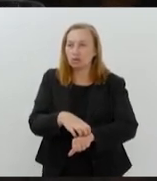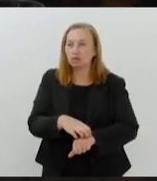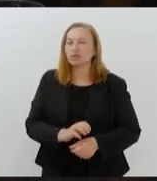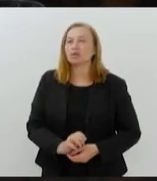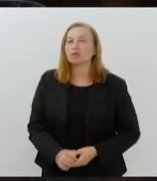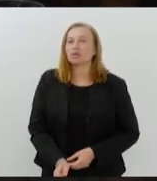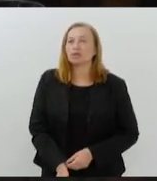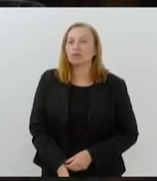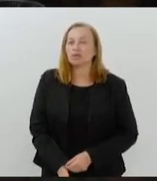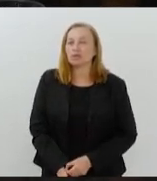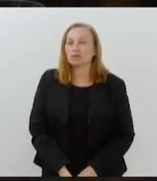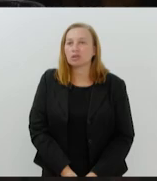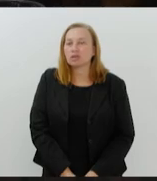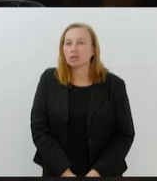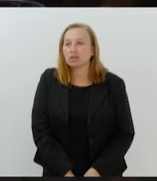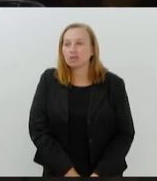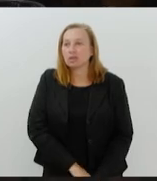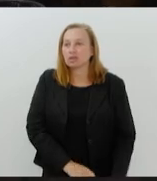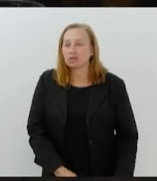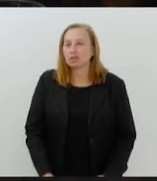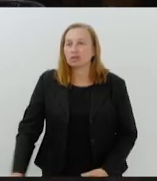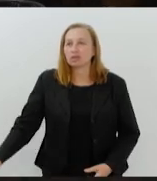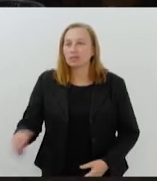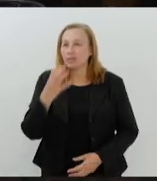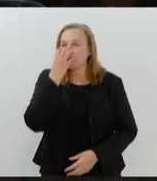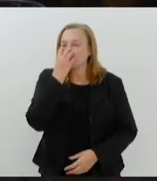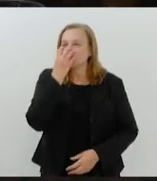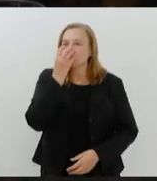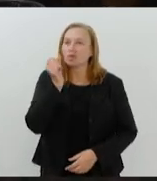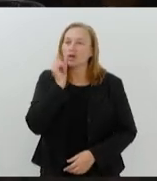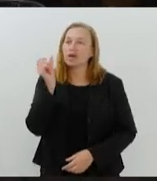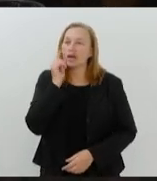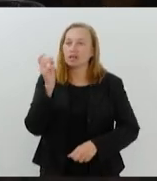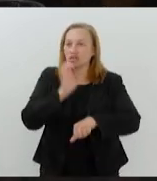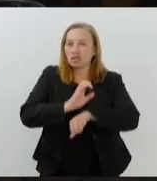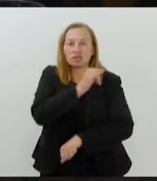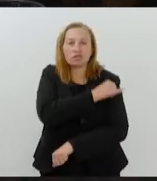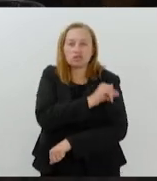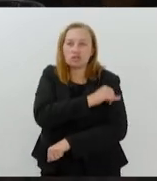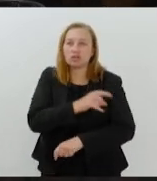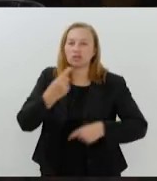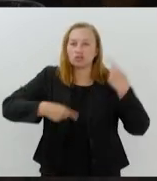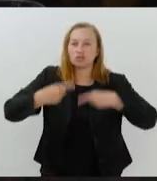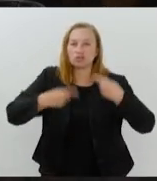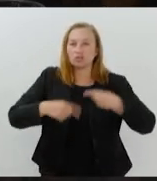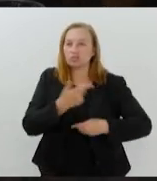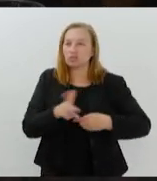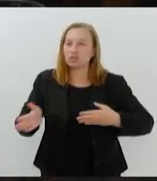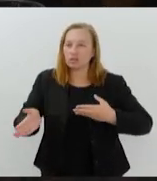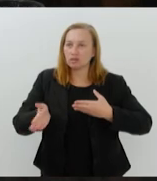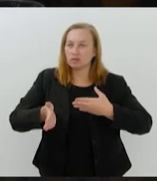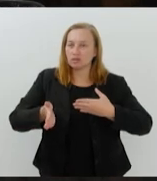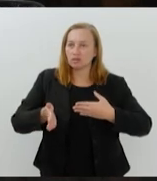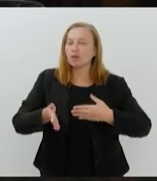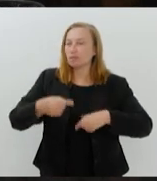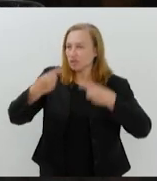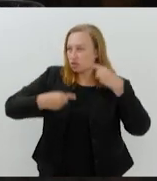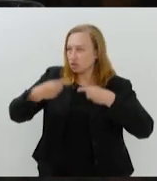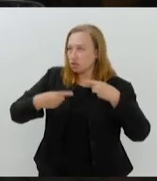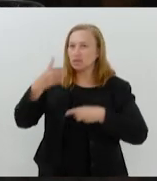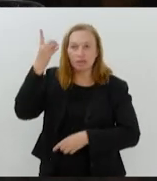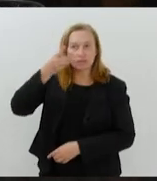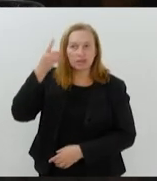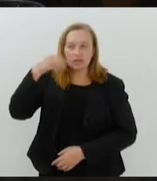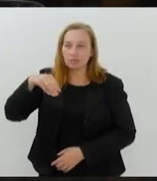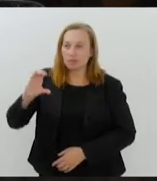temporária ou permanente de cães e gatos no âmbito do Estado do Rio de Janeiro. Em discussão, não havendo quem queira discutir, para discutir, deputado